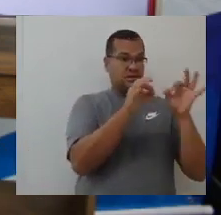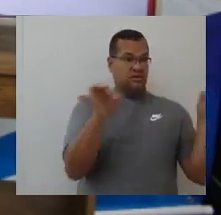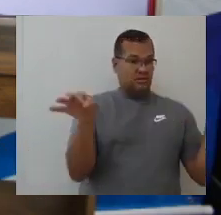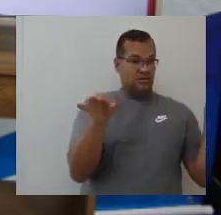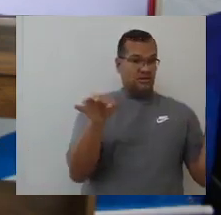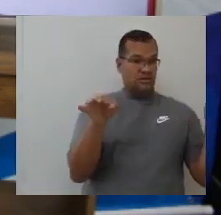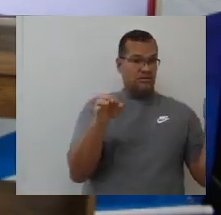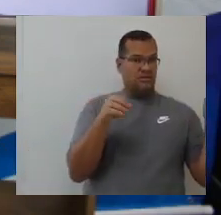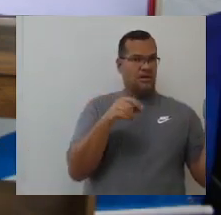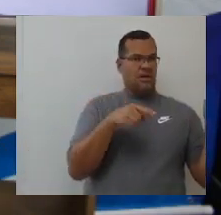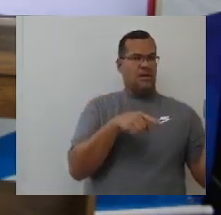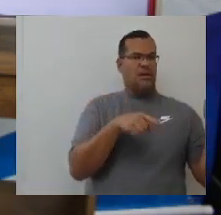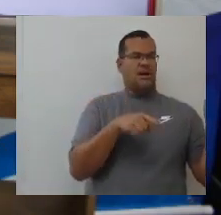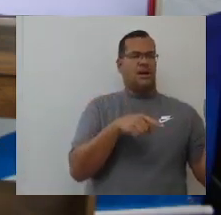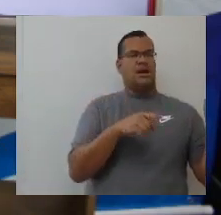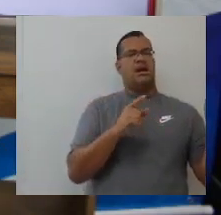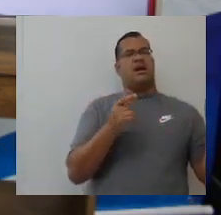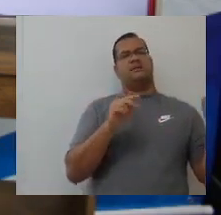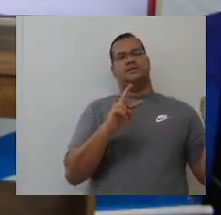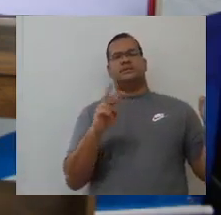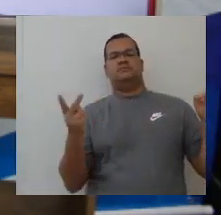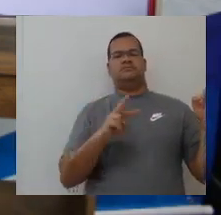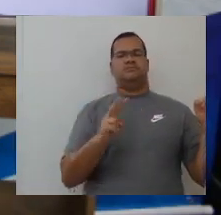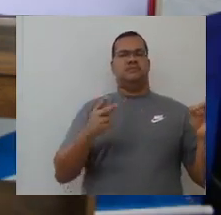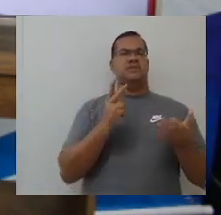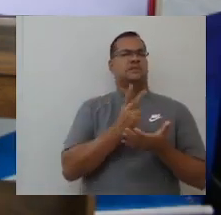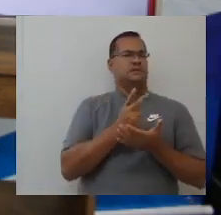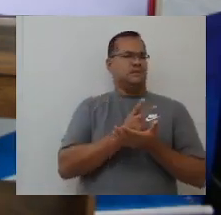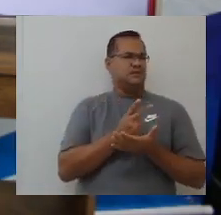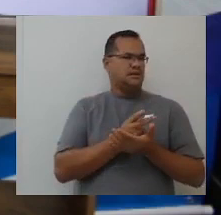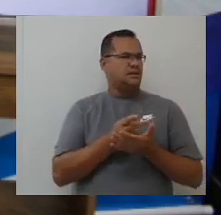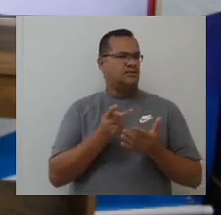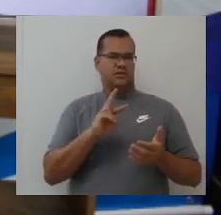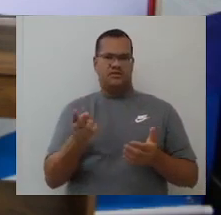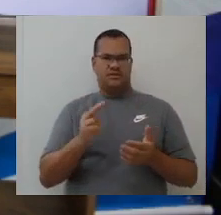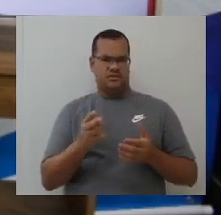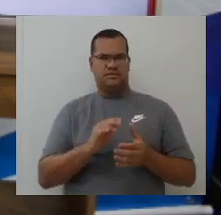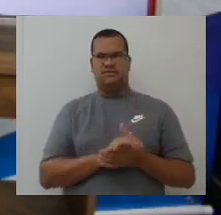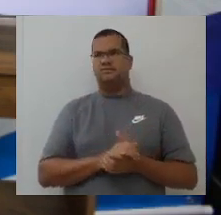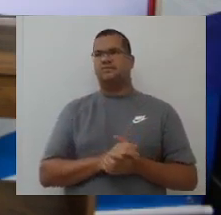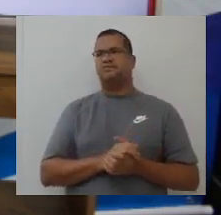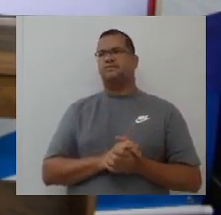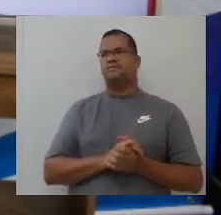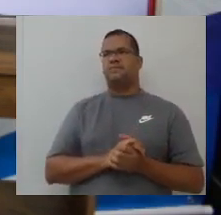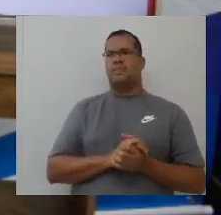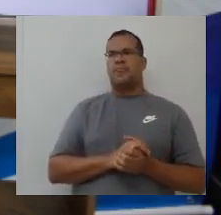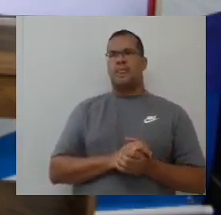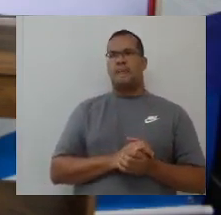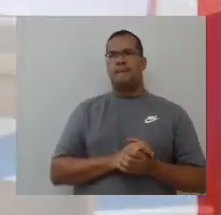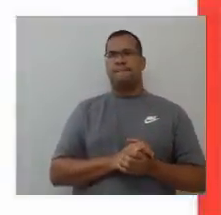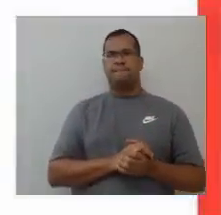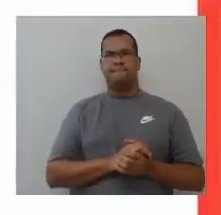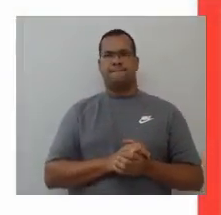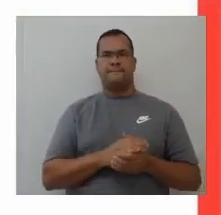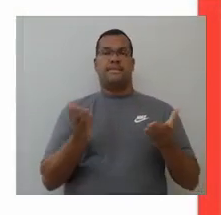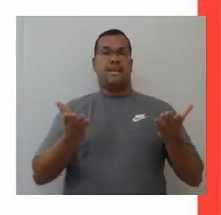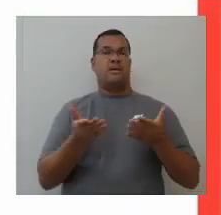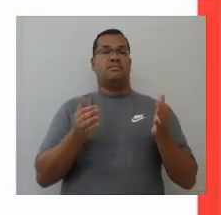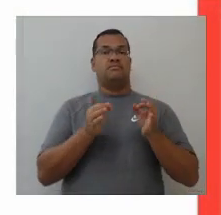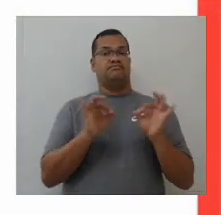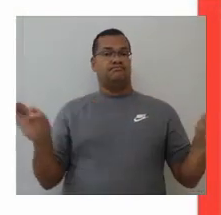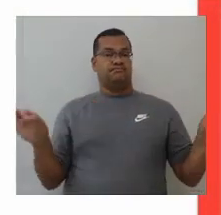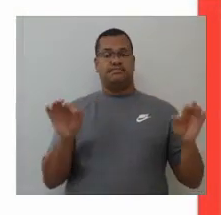tag vai ser positiva. É sempre o inverso. Tá dando para entender aí? Vamos para o próximo ponto. Para formar a tag, é